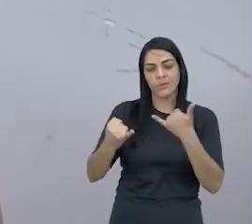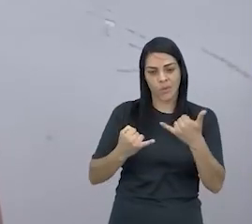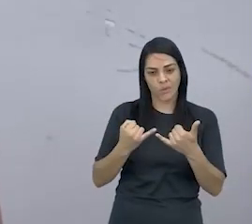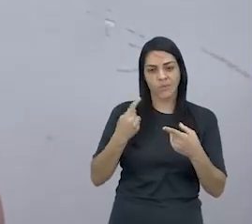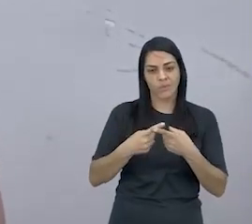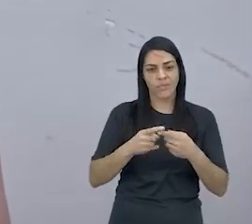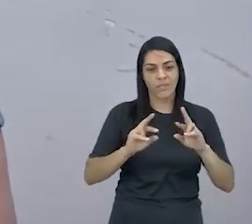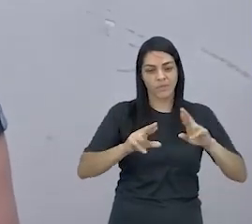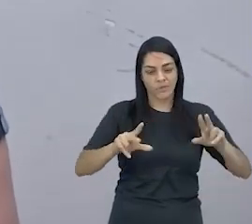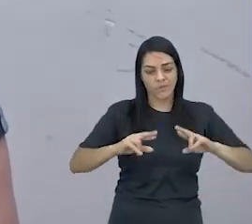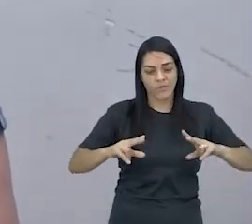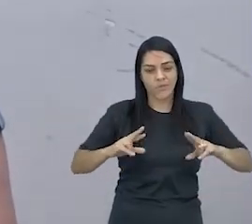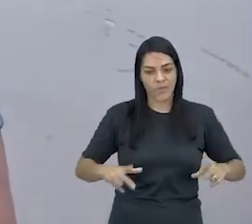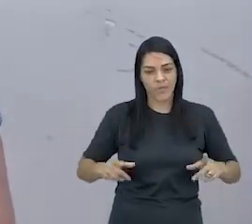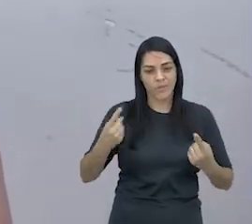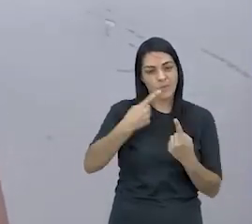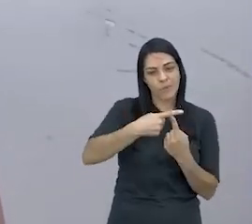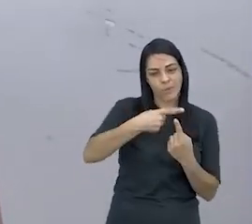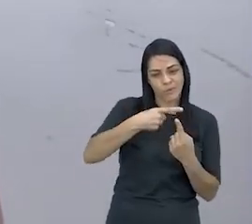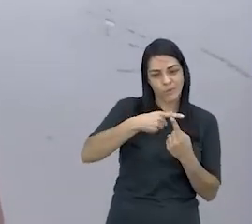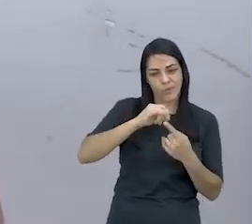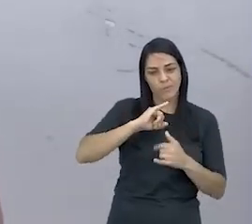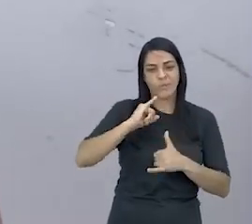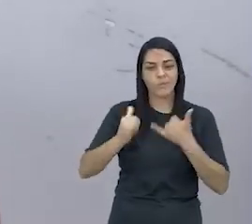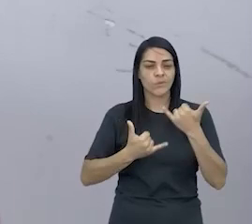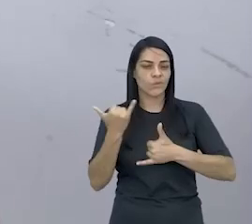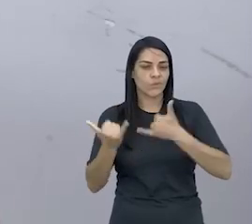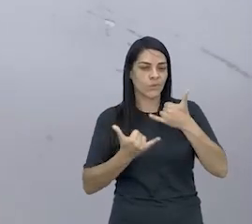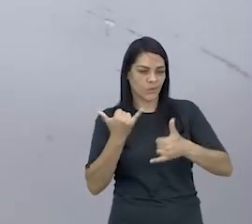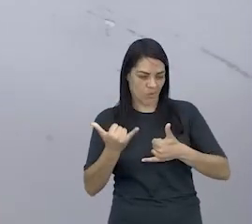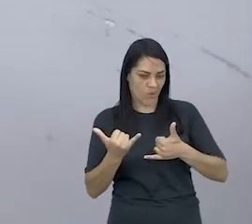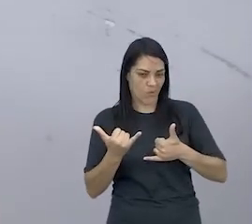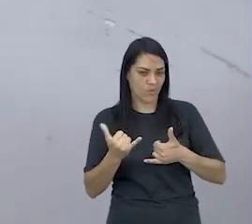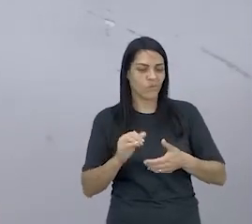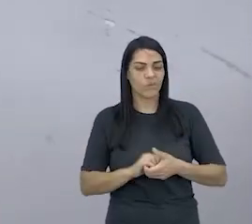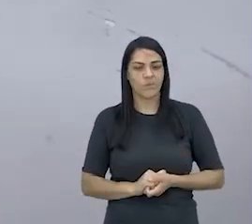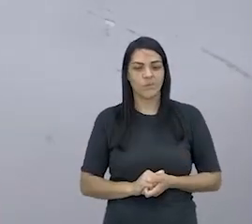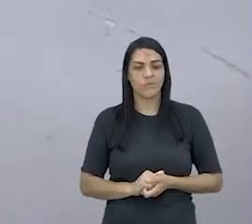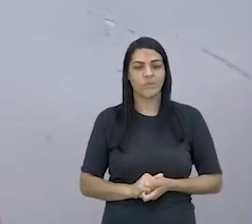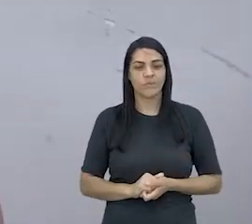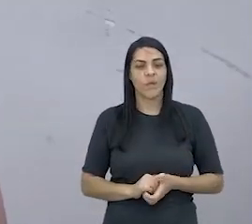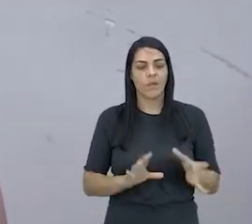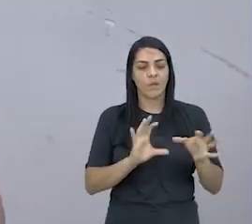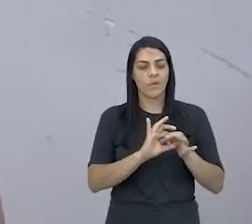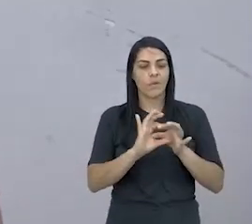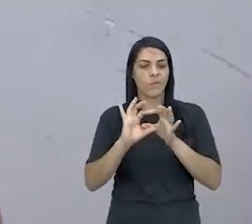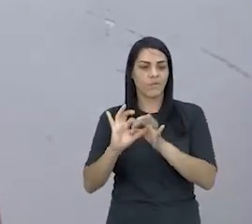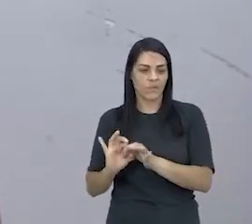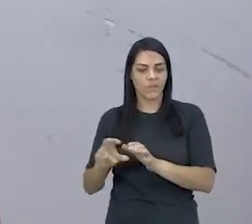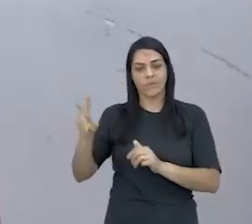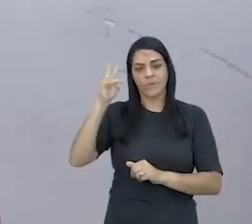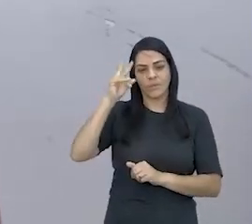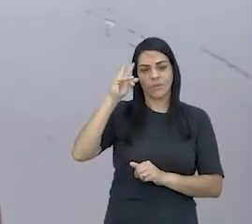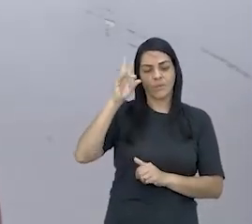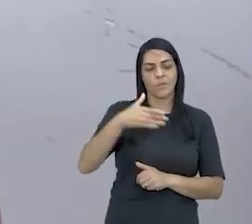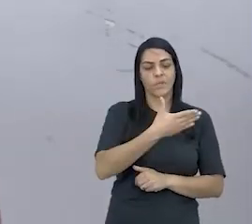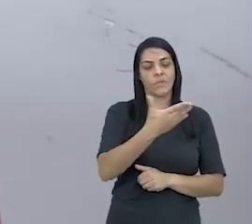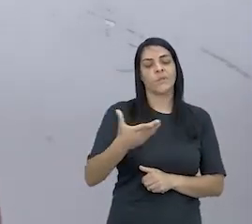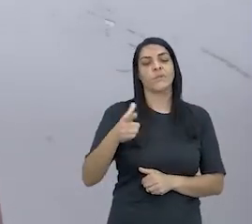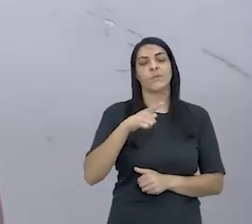de jogos que hoje foi traduzido como esse aqui que a gente tem, né? Esse contexto aí histórico que a gente